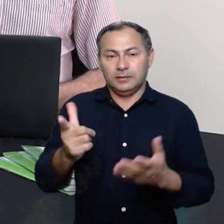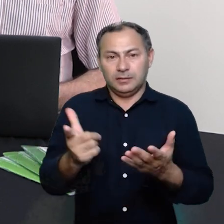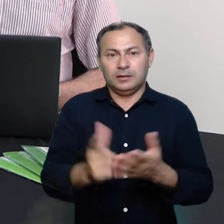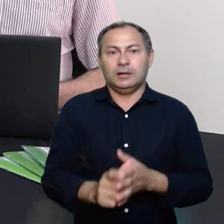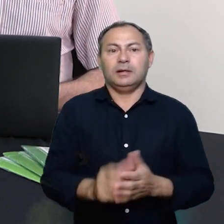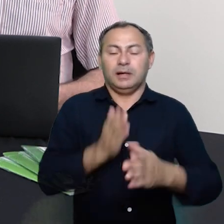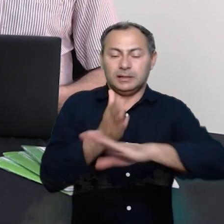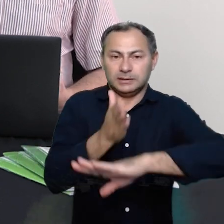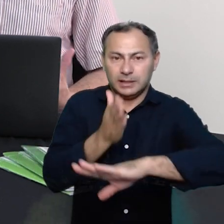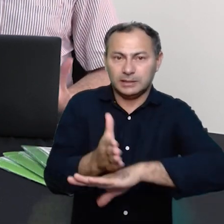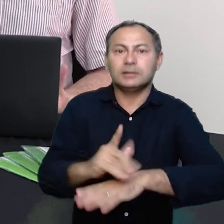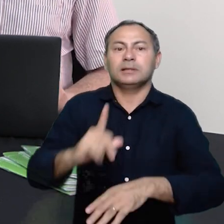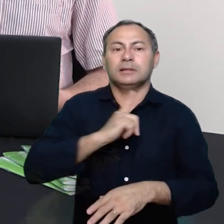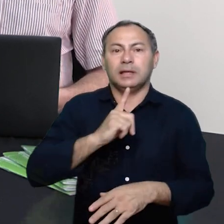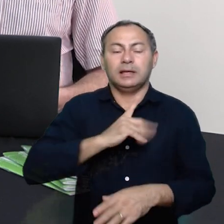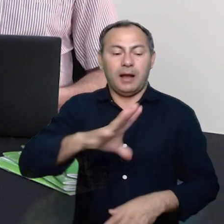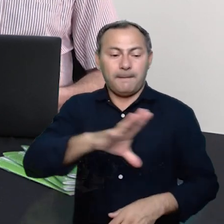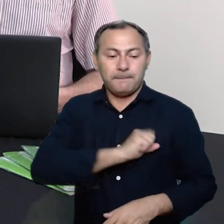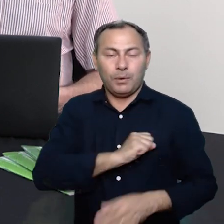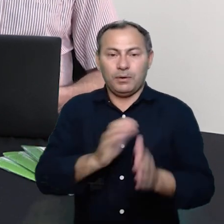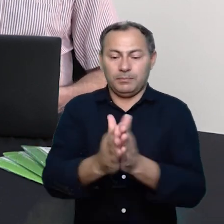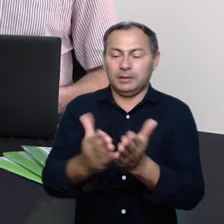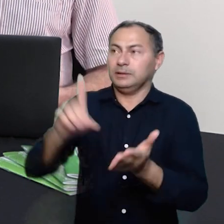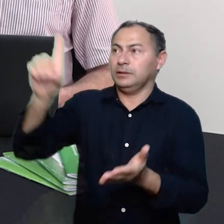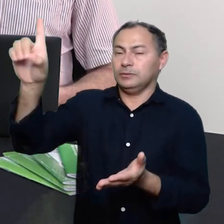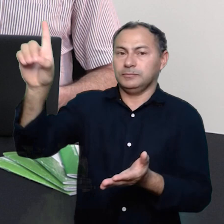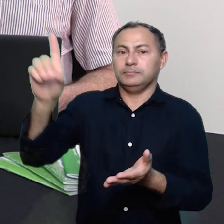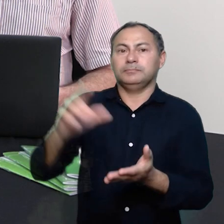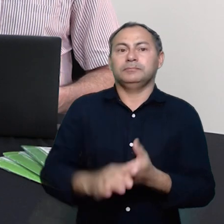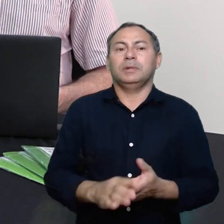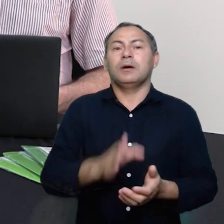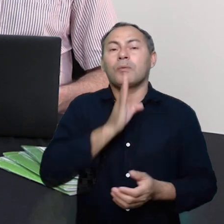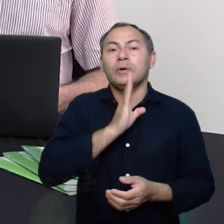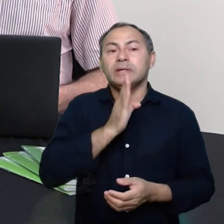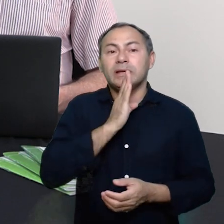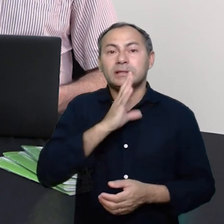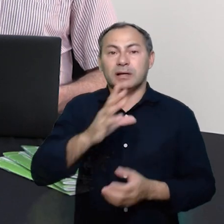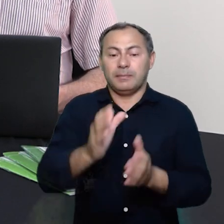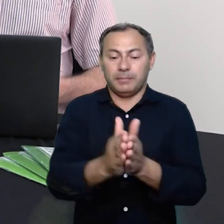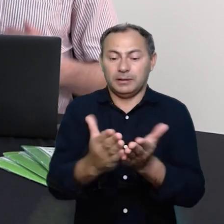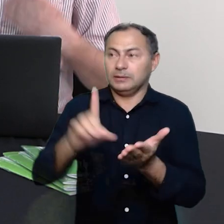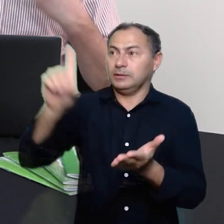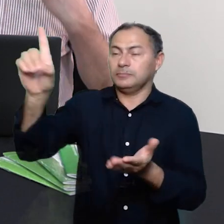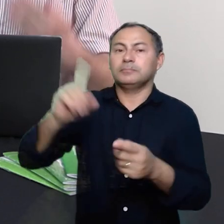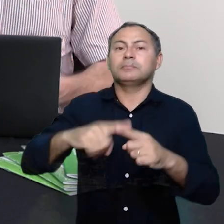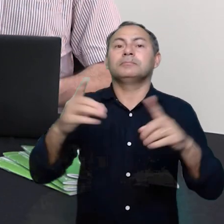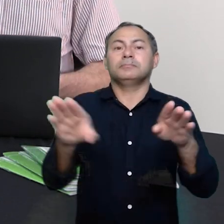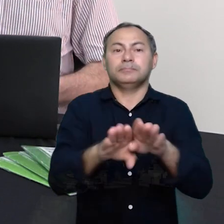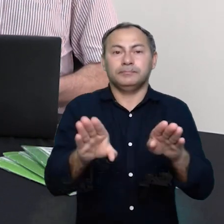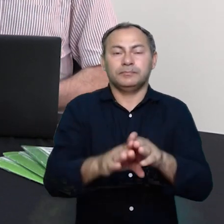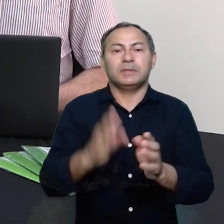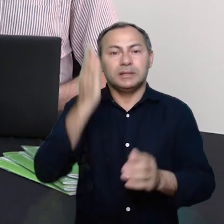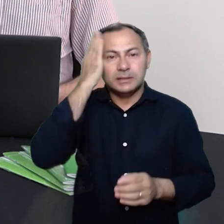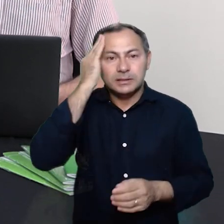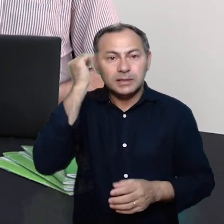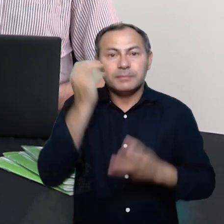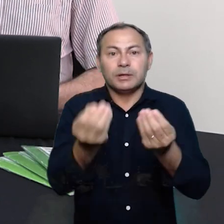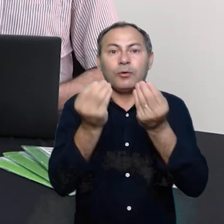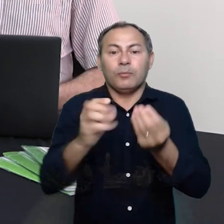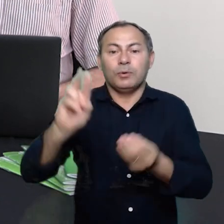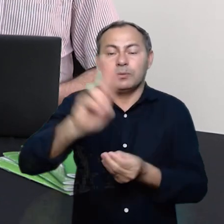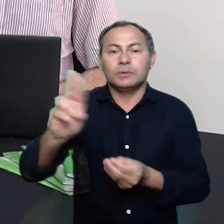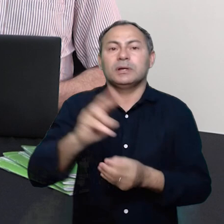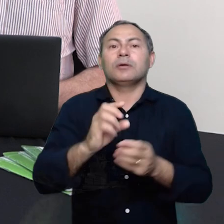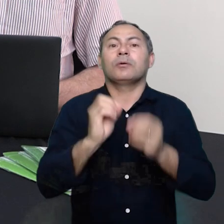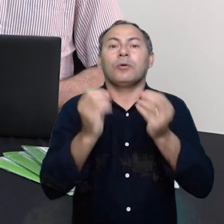né, acesso, que tenham amor à palavra de Deus, que conheçam a palavra de Deus, mas também que saibam como usá-la e